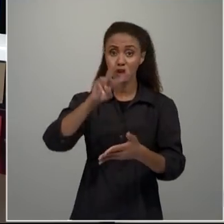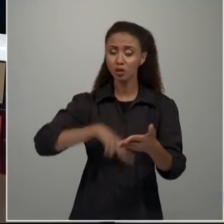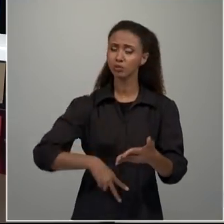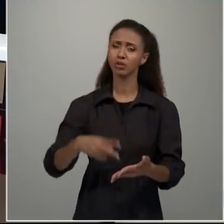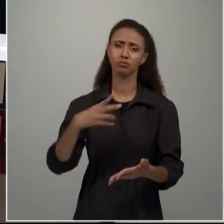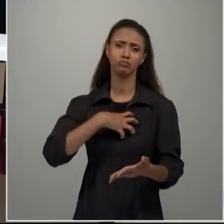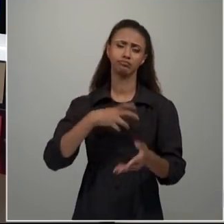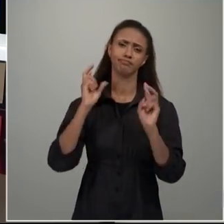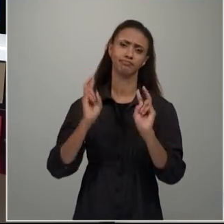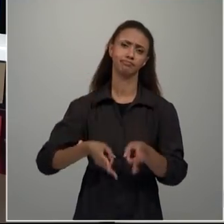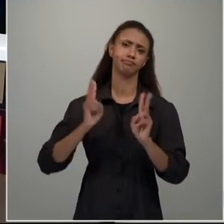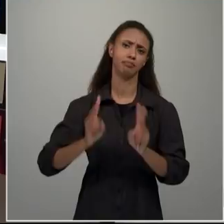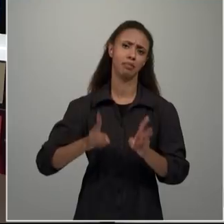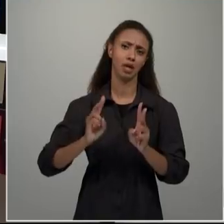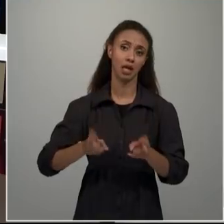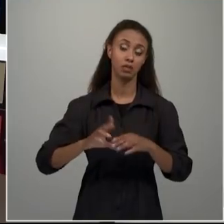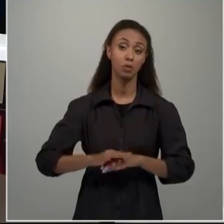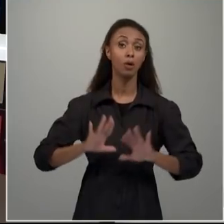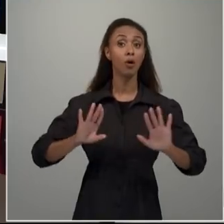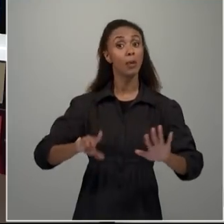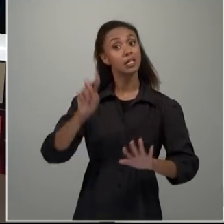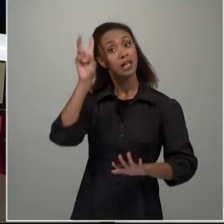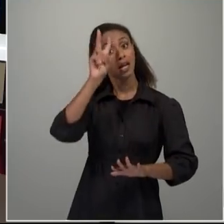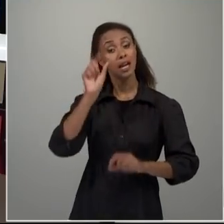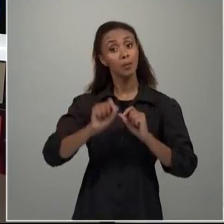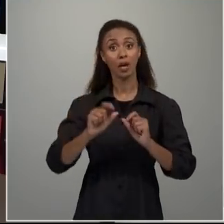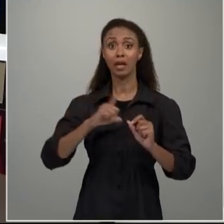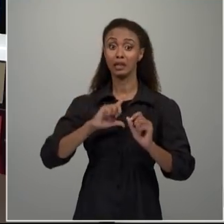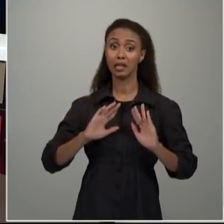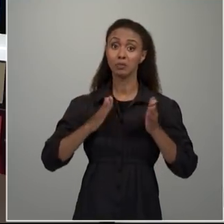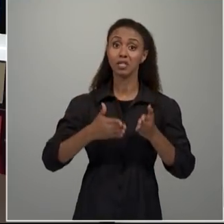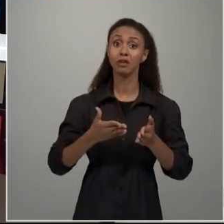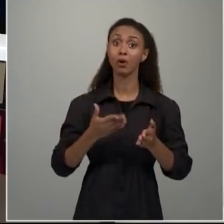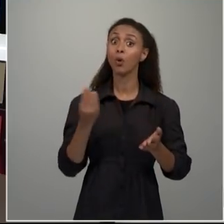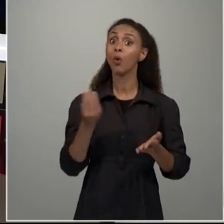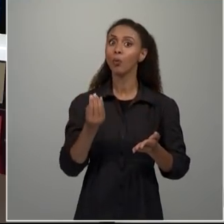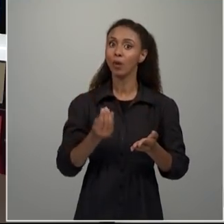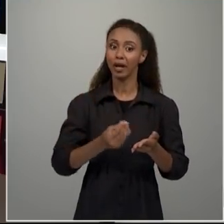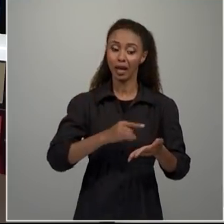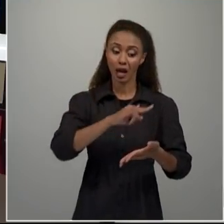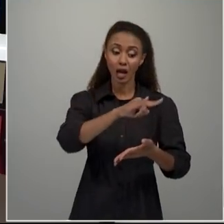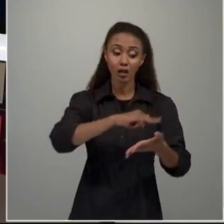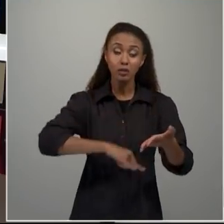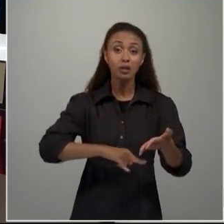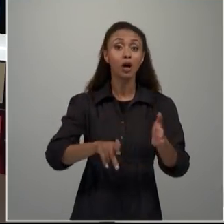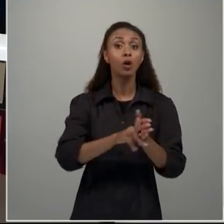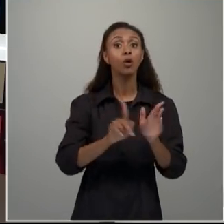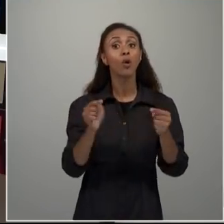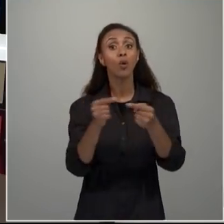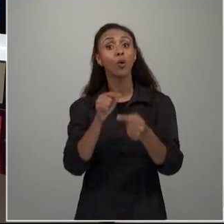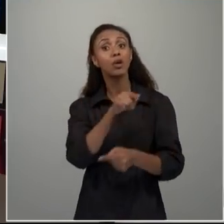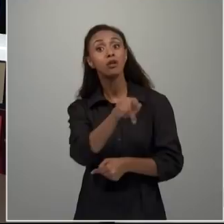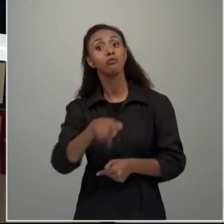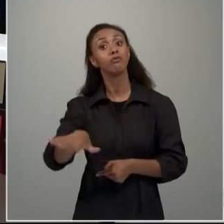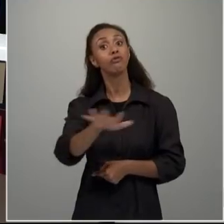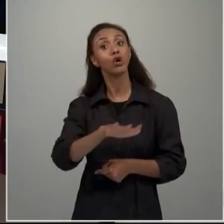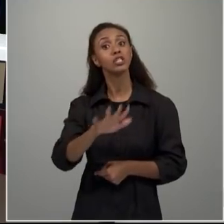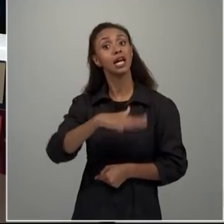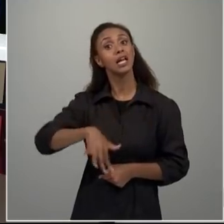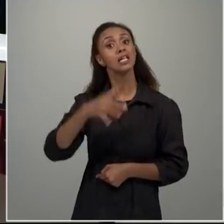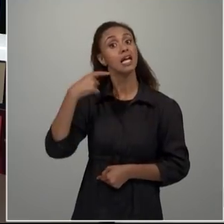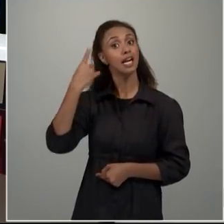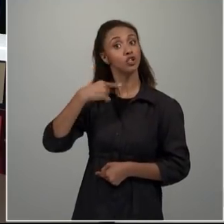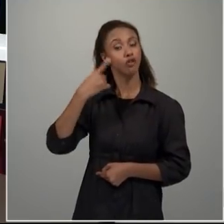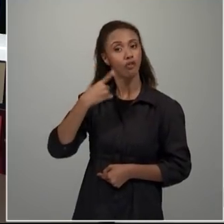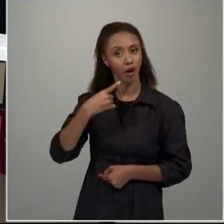lembrando o seguinte nós vamos dar explicação específica porque são documentos jurídicos na área de você está aí tem que ficar atento à mas eu não sei o que é